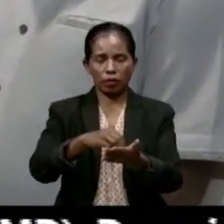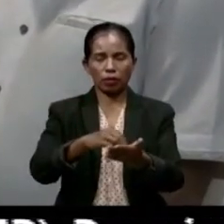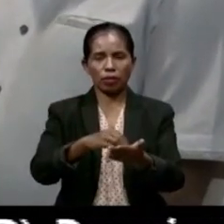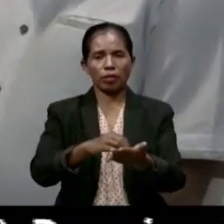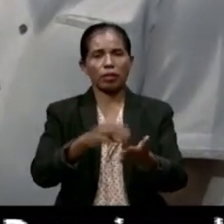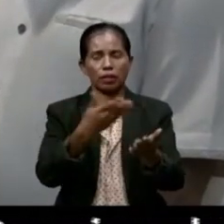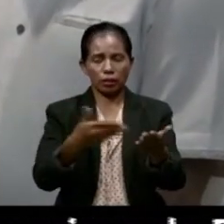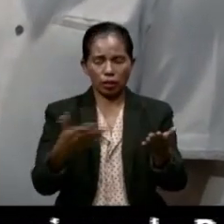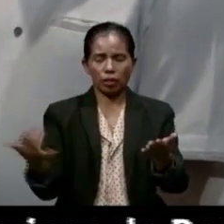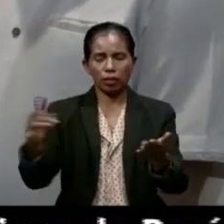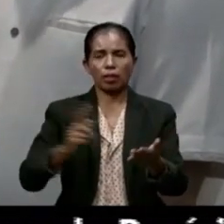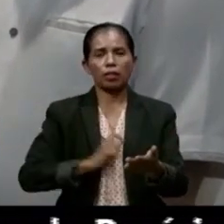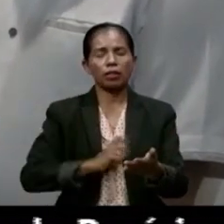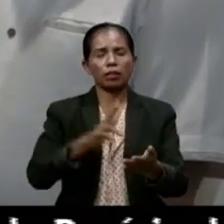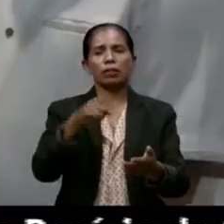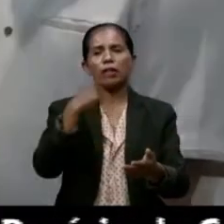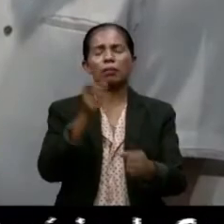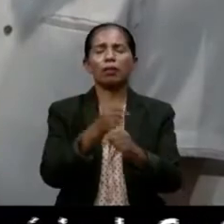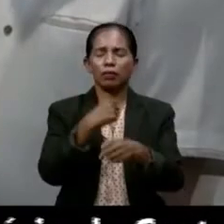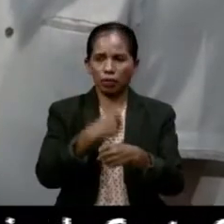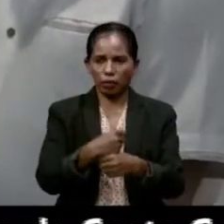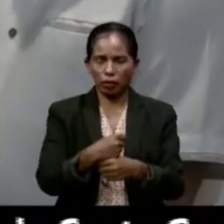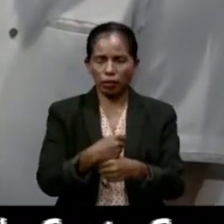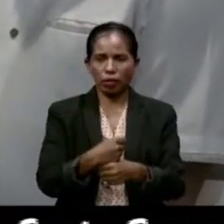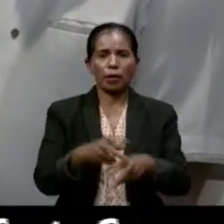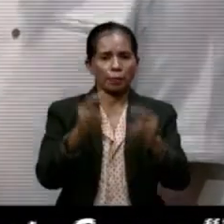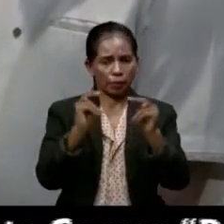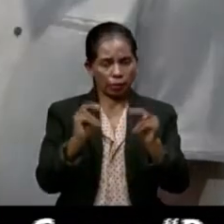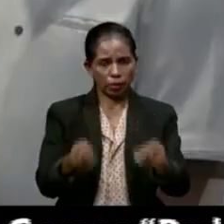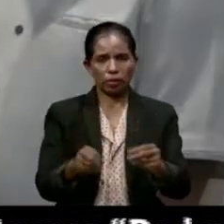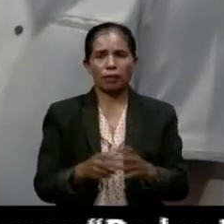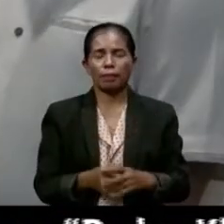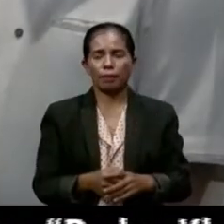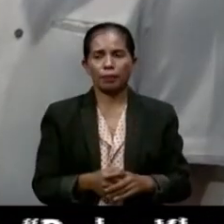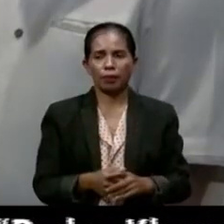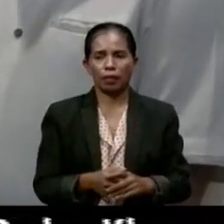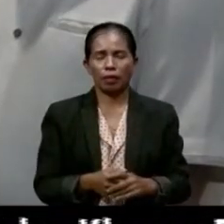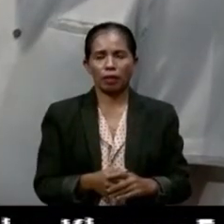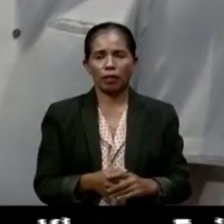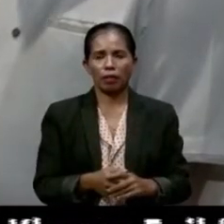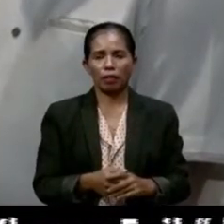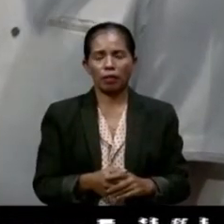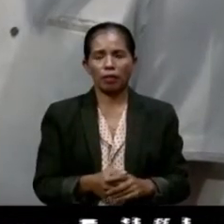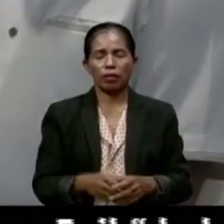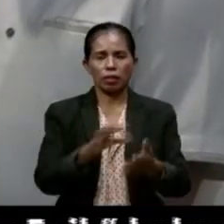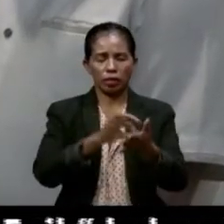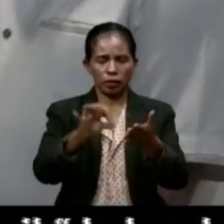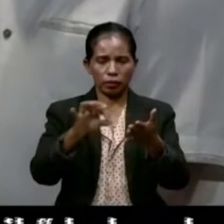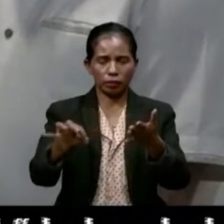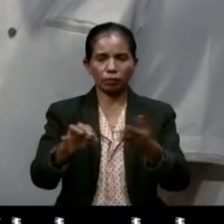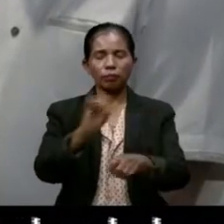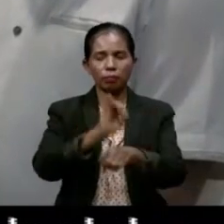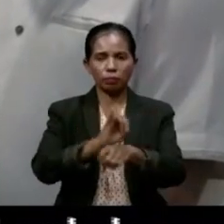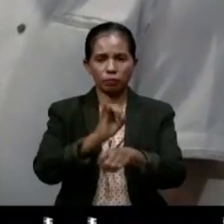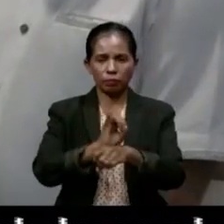e tacitol. Sema que tu halo. Então, a tu den, tu precisa agora ir a logística, igreja e